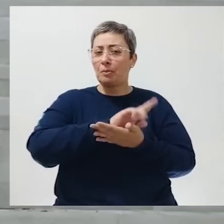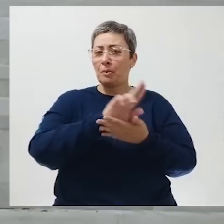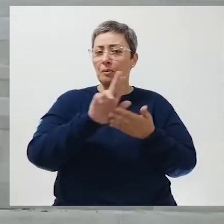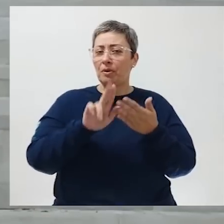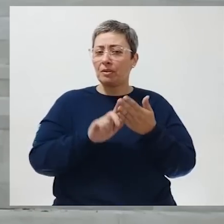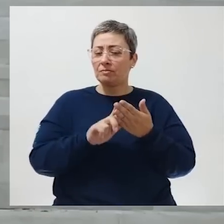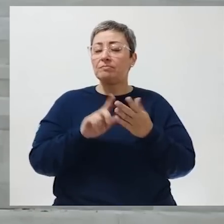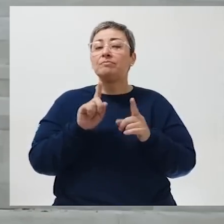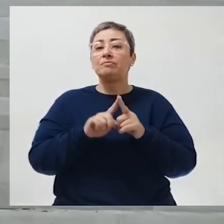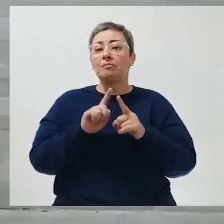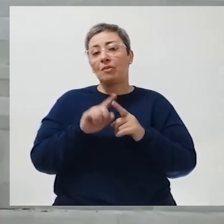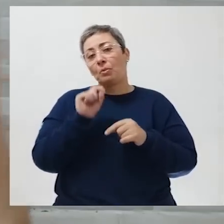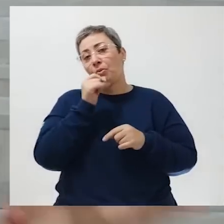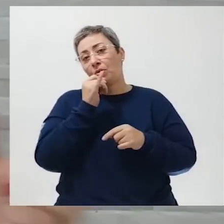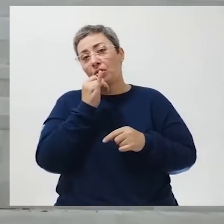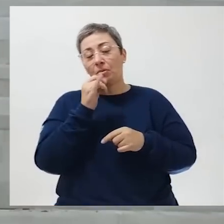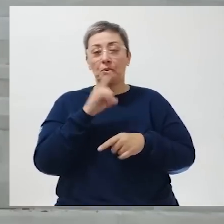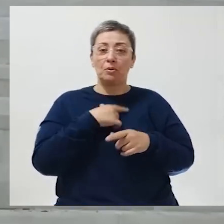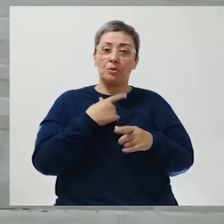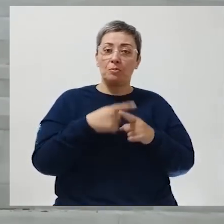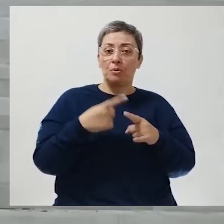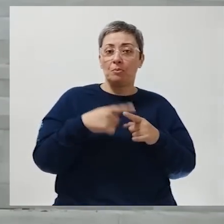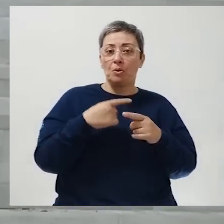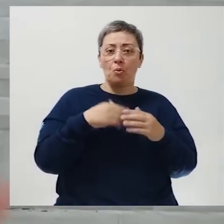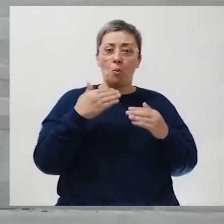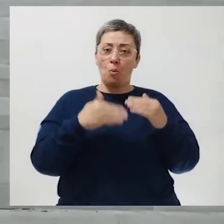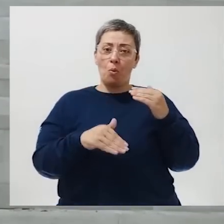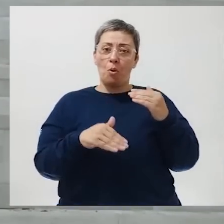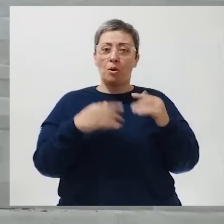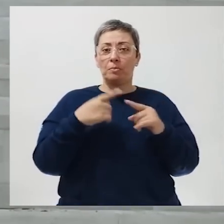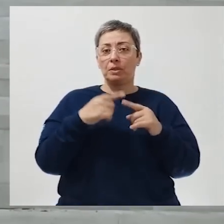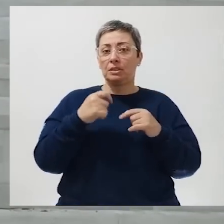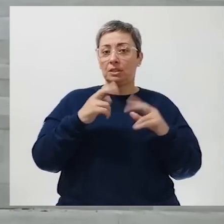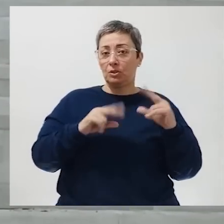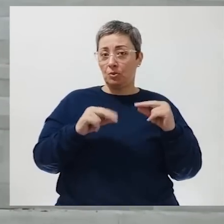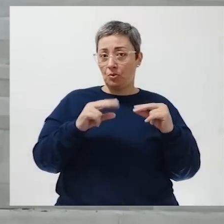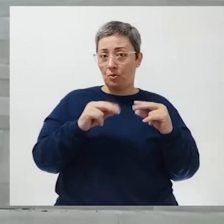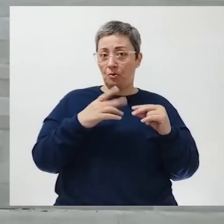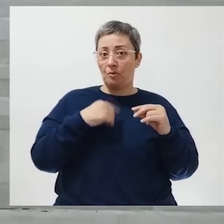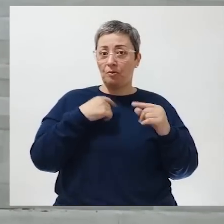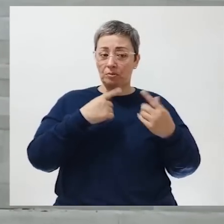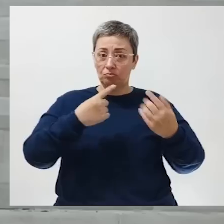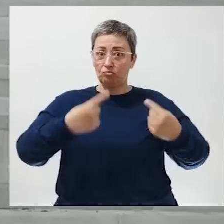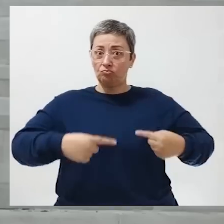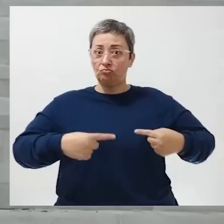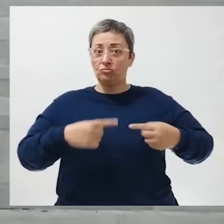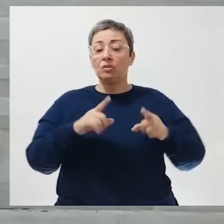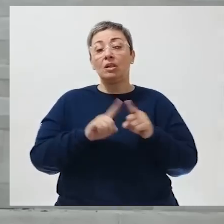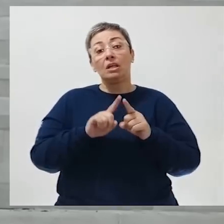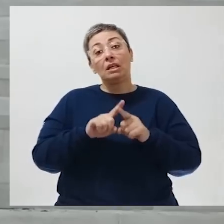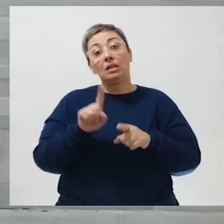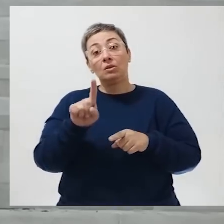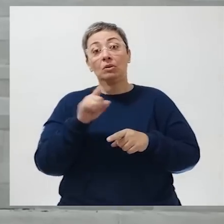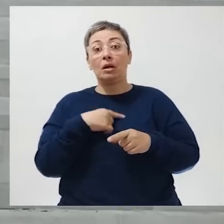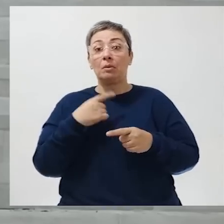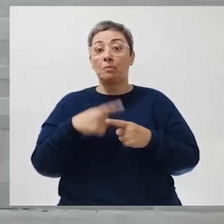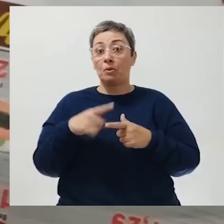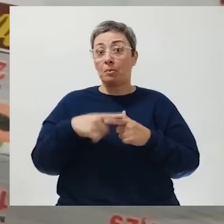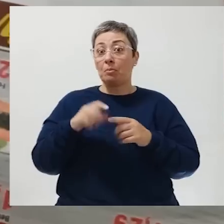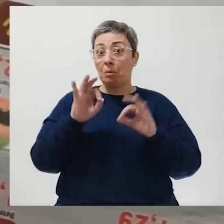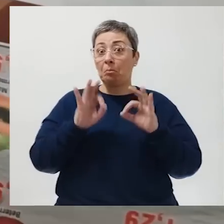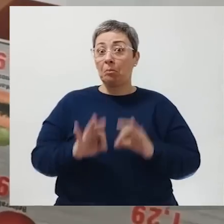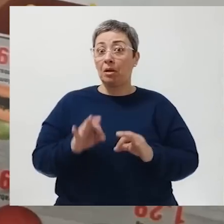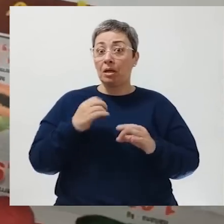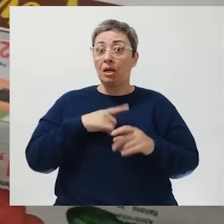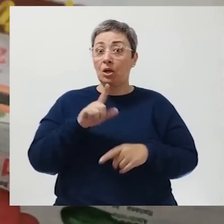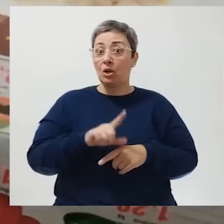diversos tipos, desde aqueles quando as crianças não concordam e precisam conversar ali para se acertar, até problemas reais de